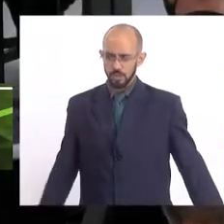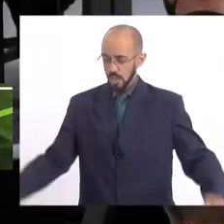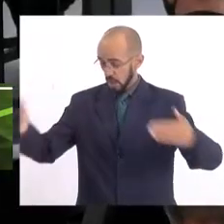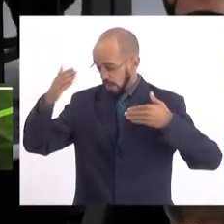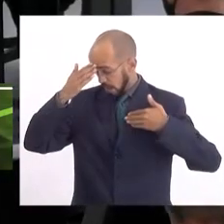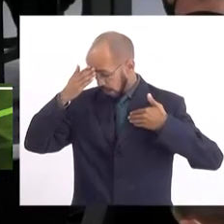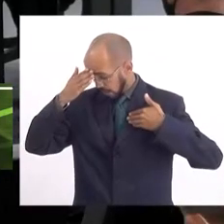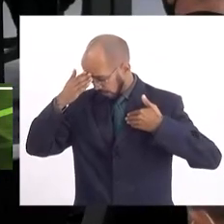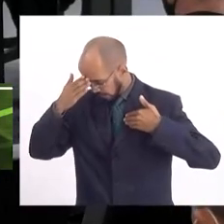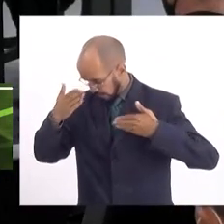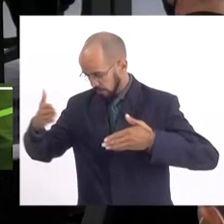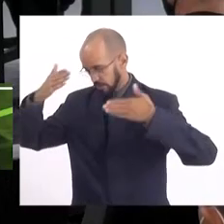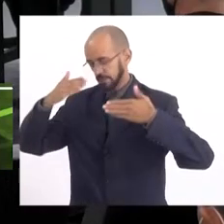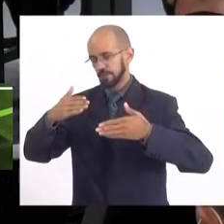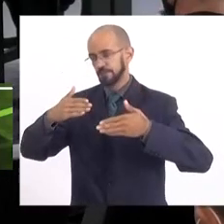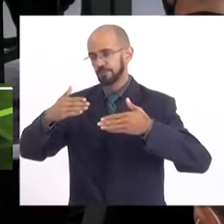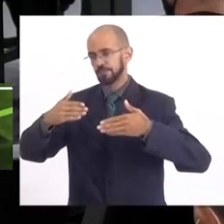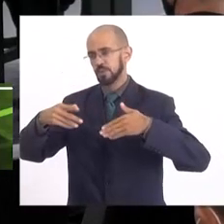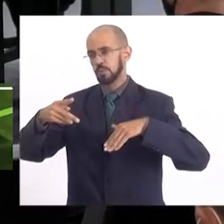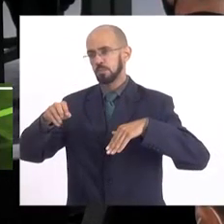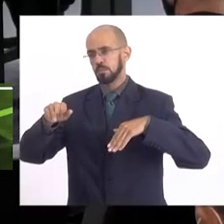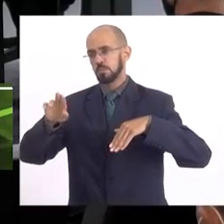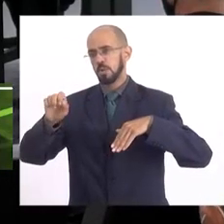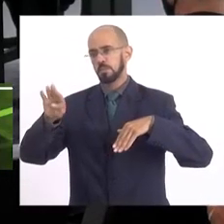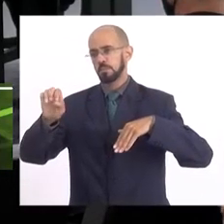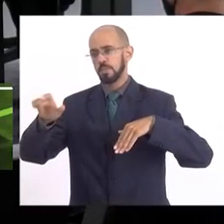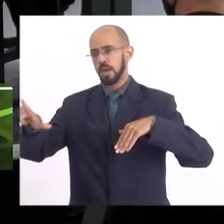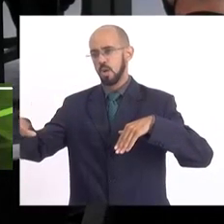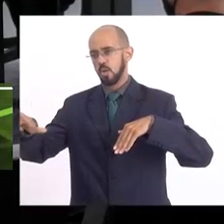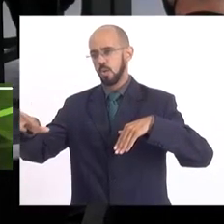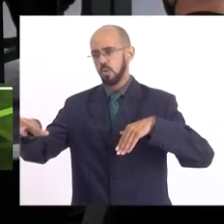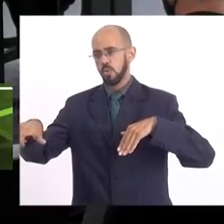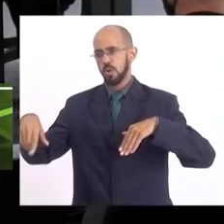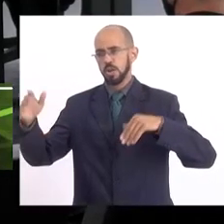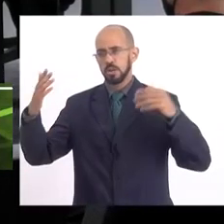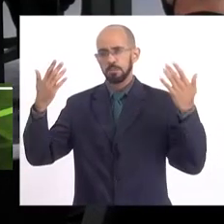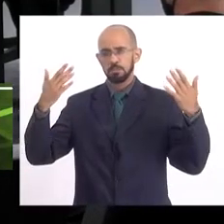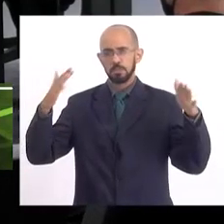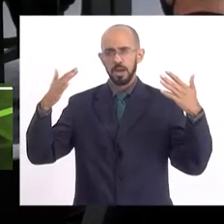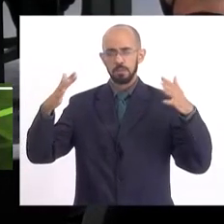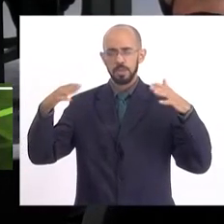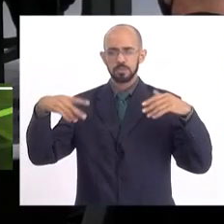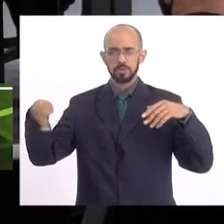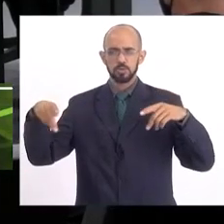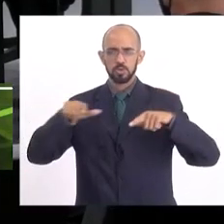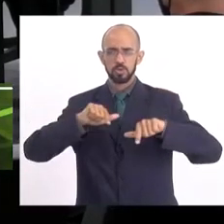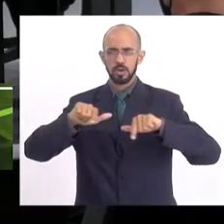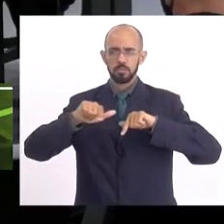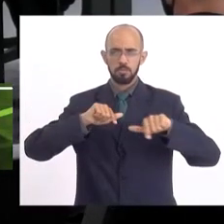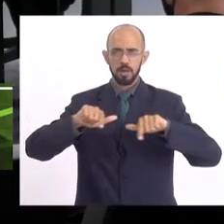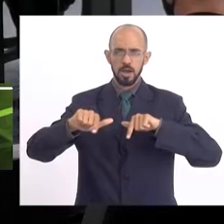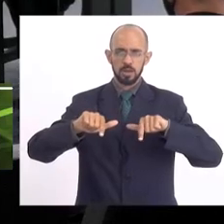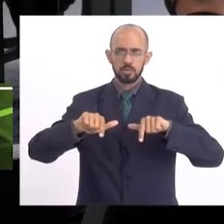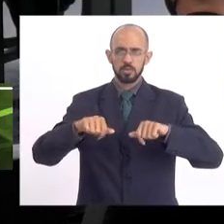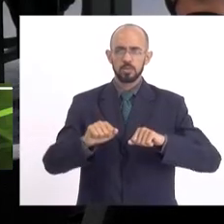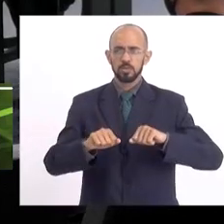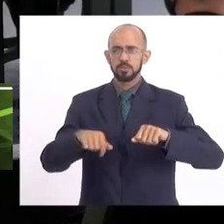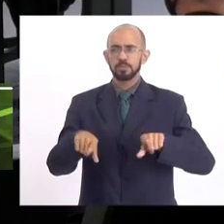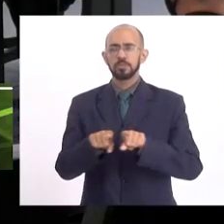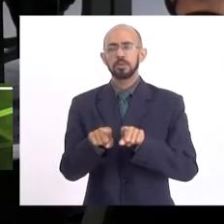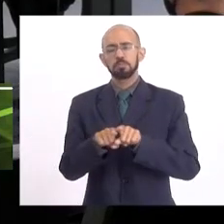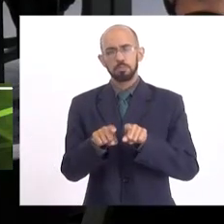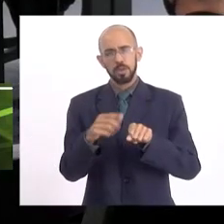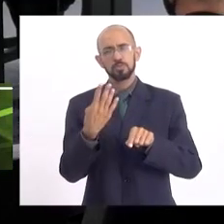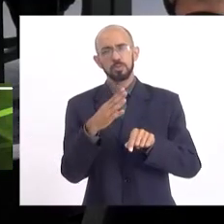Agradecer, doutor Pobel, parabenizar pelo trabalho, pela explanação, estender também os parabéns aos diretores